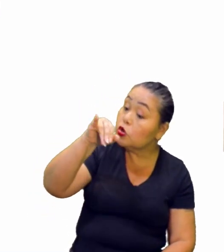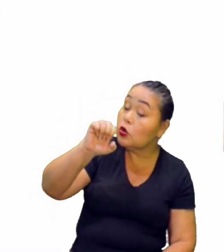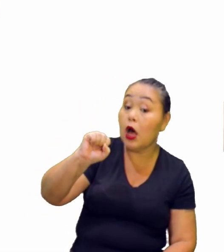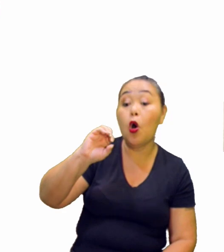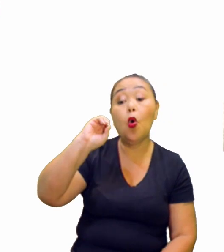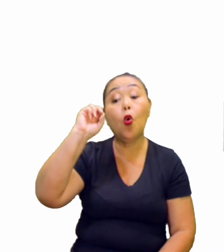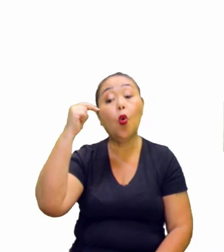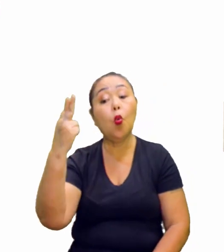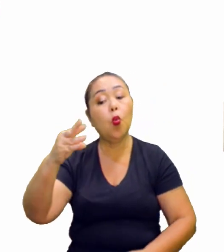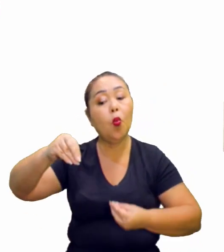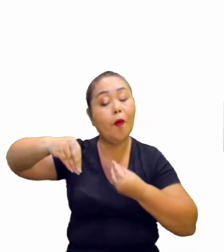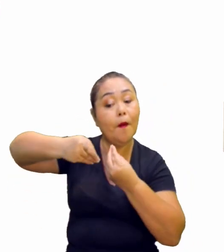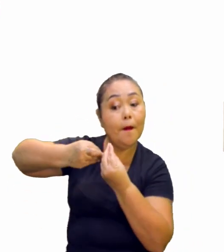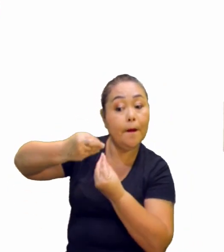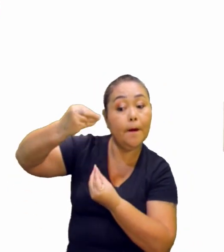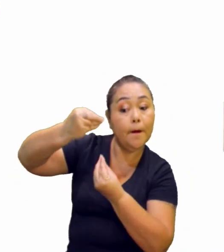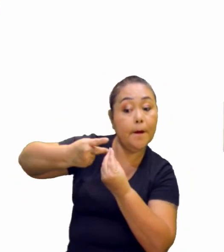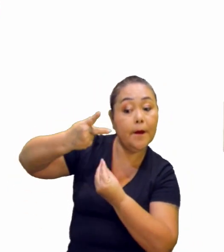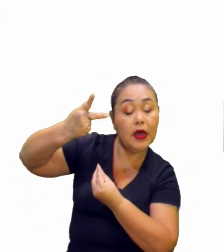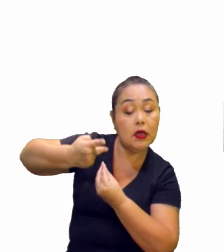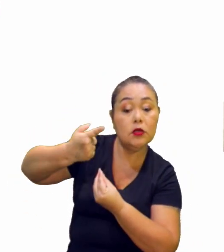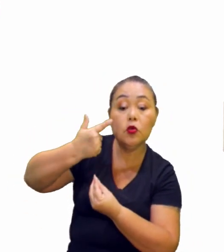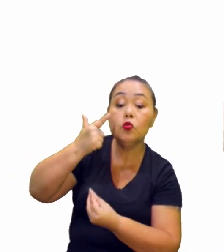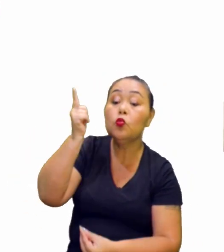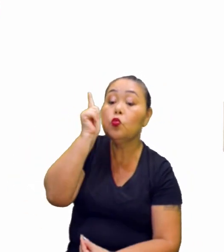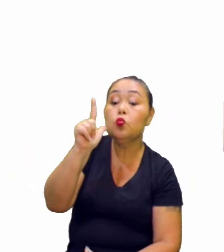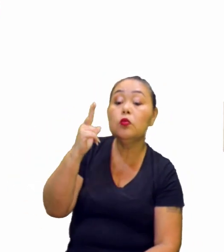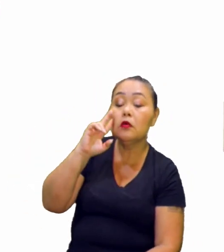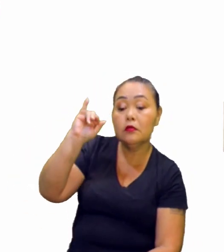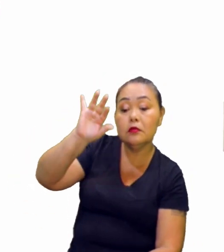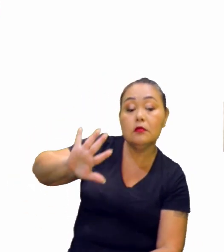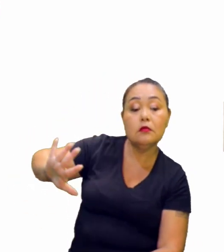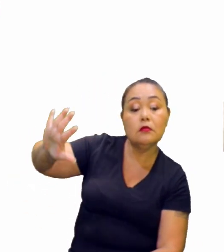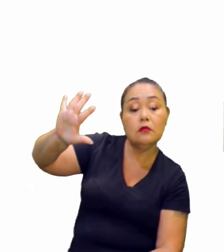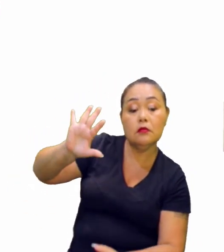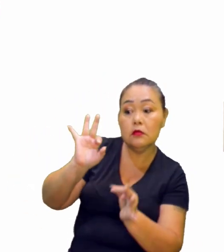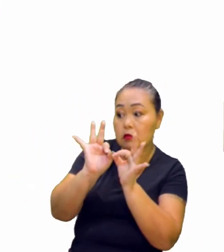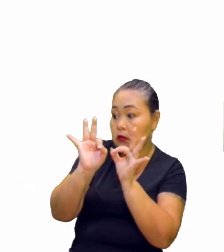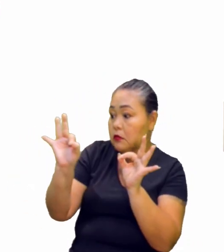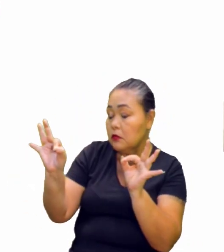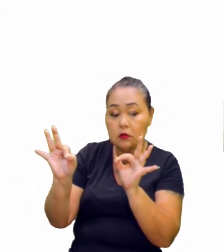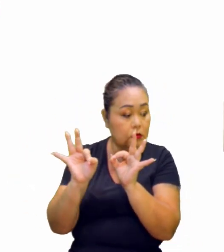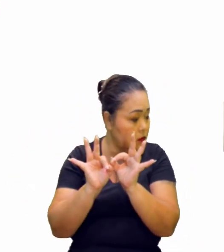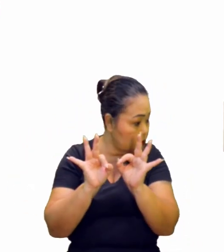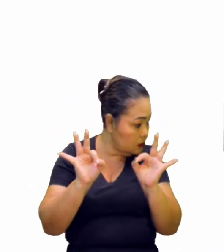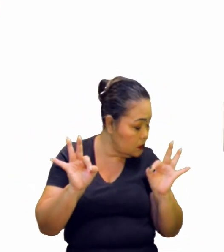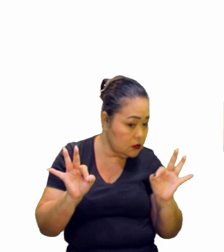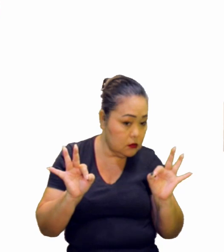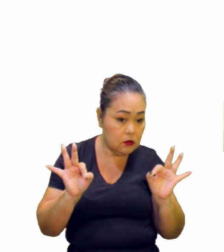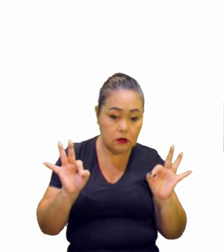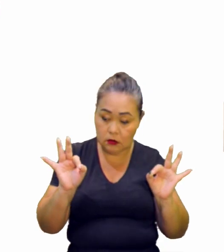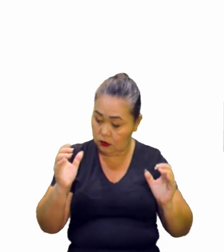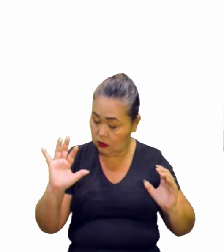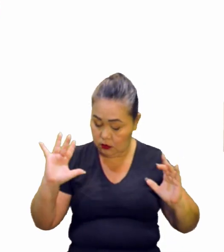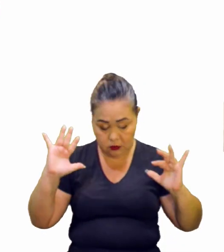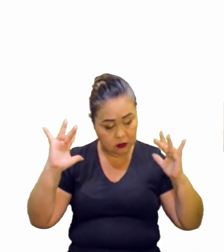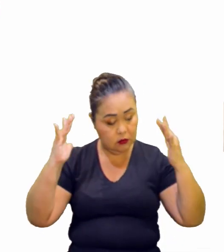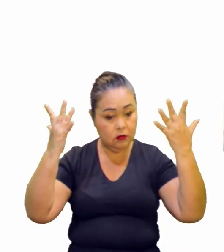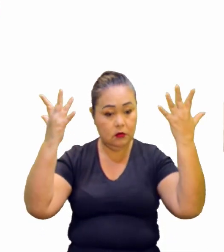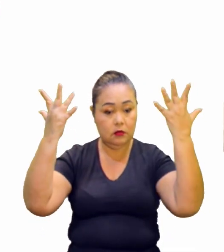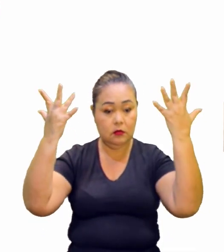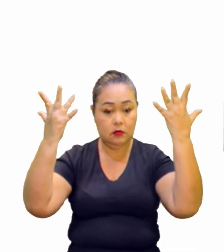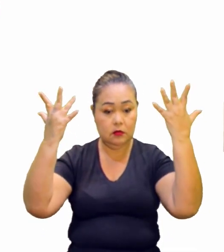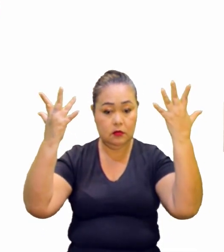mistos, tá? E aqui na imagem a gente consegue ver aí a distanciamento entre os indivíduos. Aqui eu tenho uma